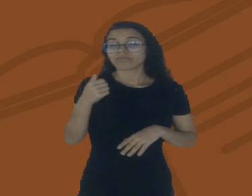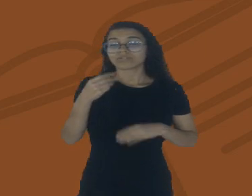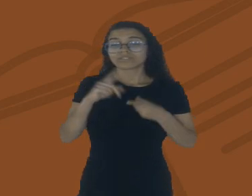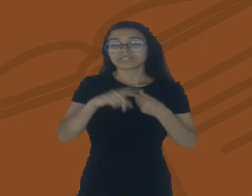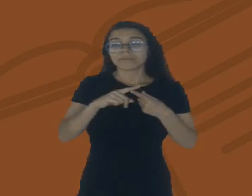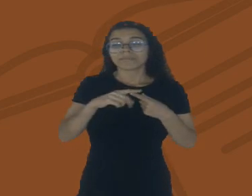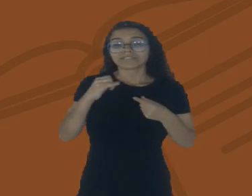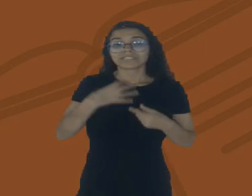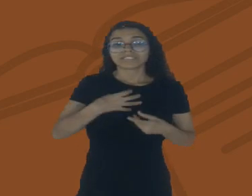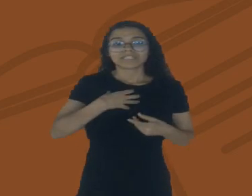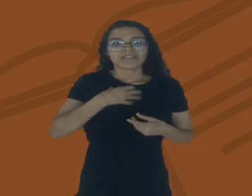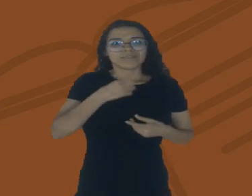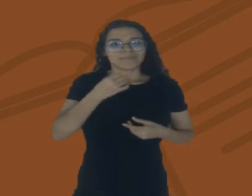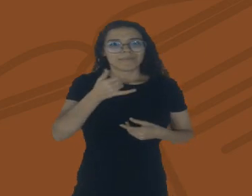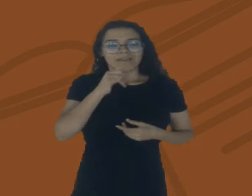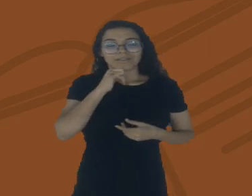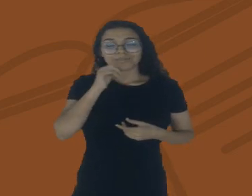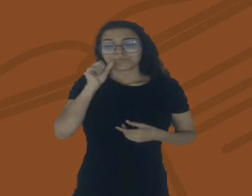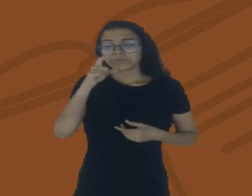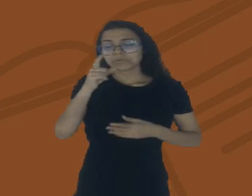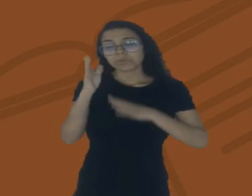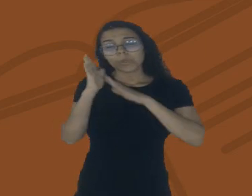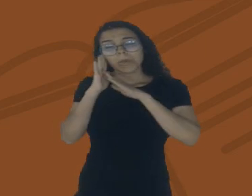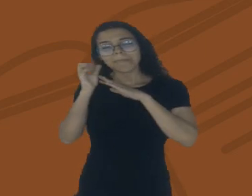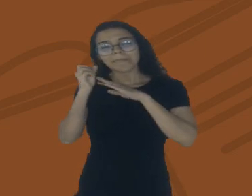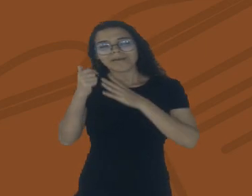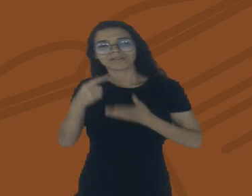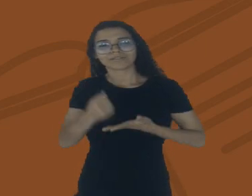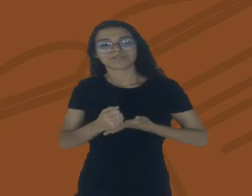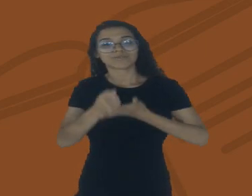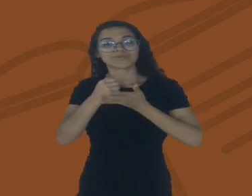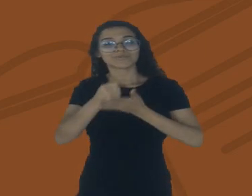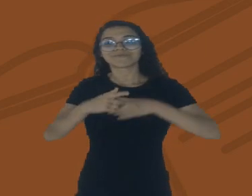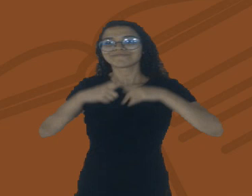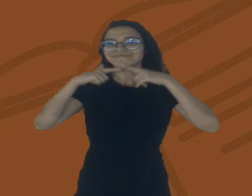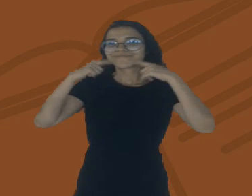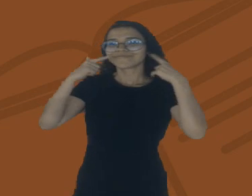outro dia. Então, a serotonina aí está em equilíbrio.